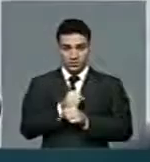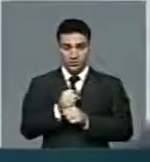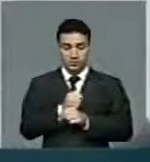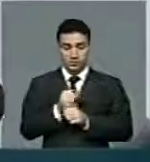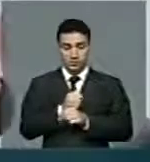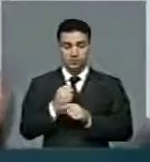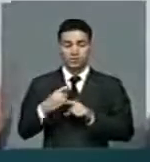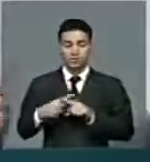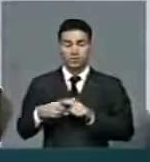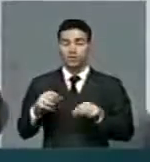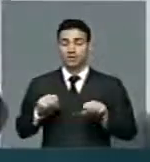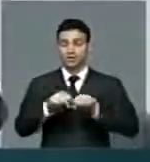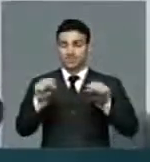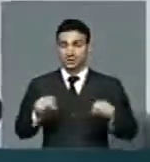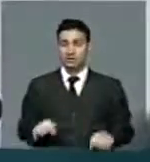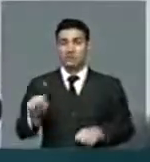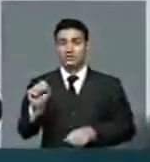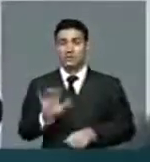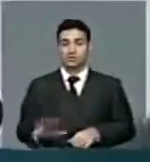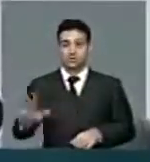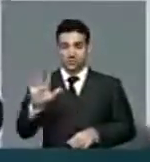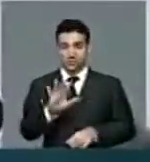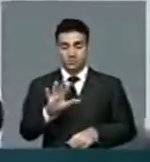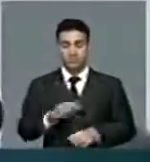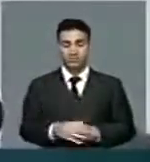é o sistemão.